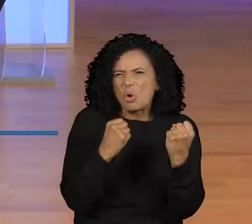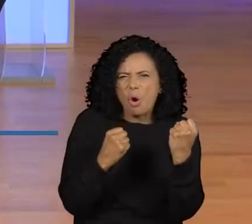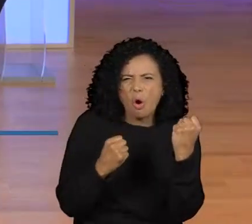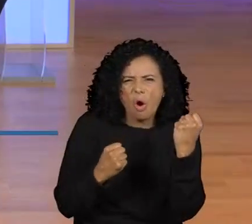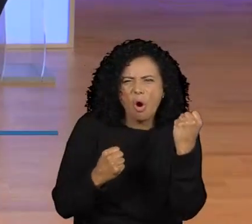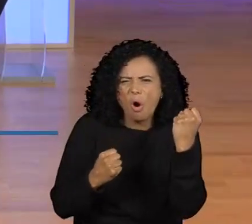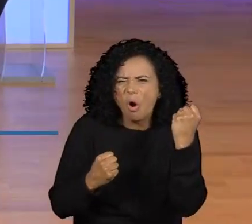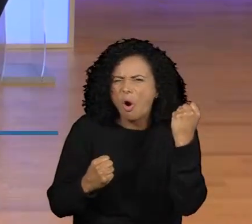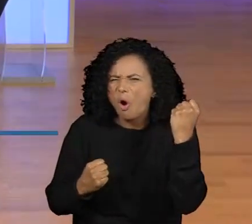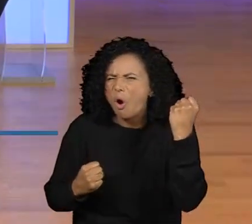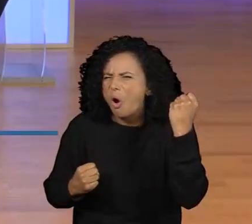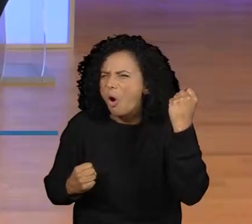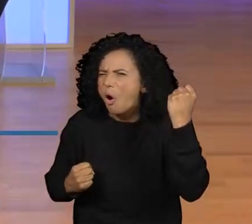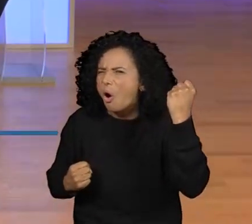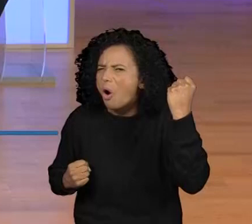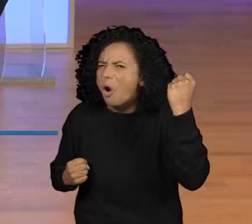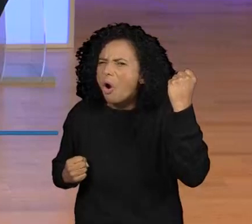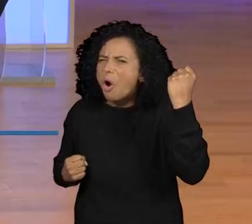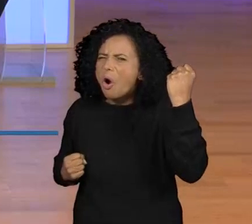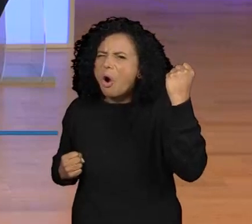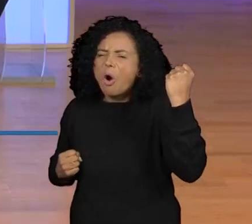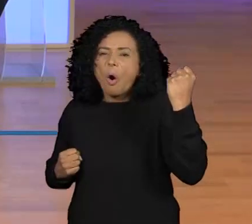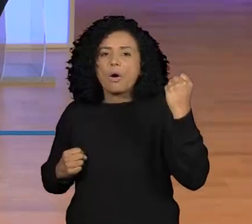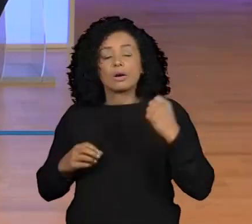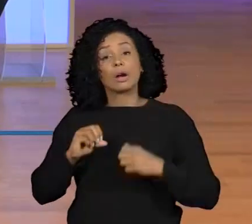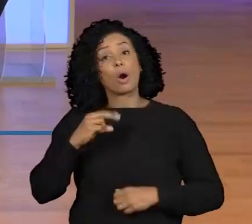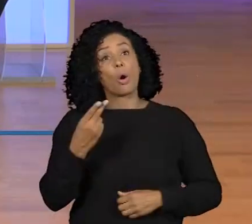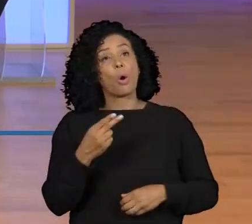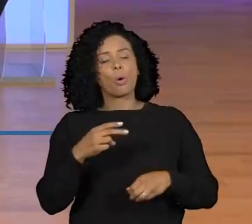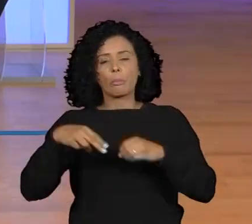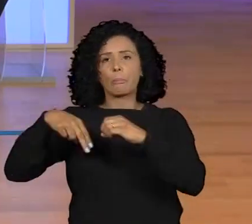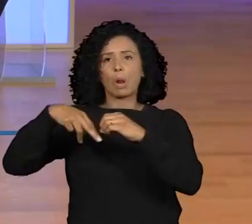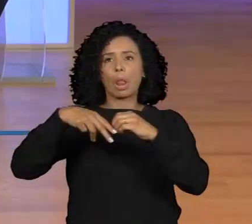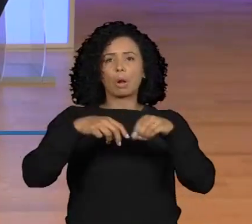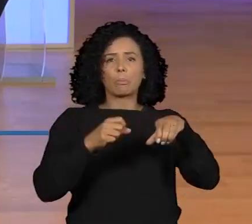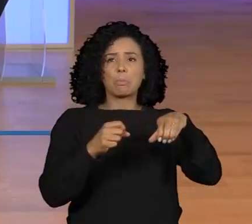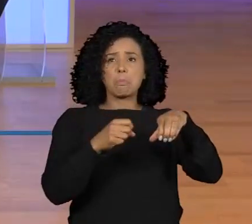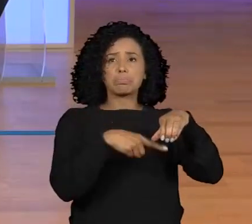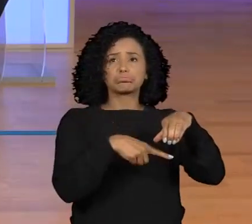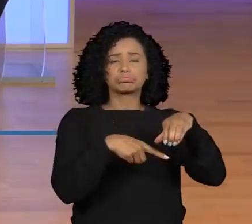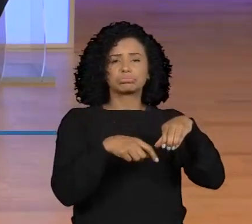aquele gol mais curto vou tipo fez o gol gol